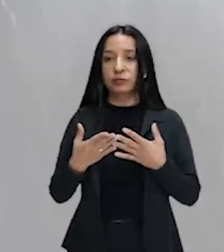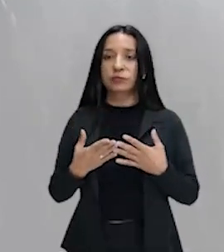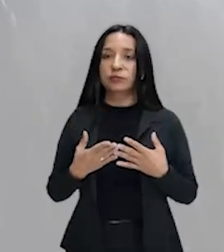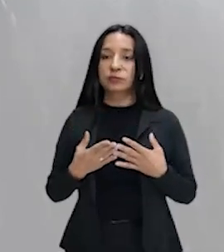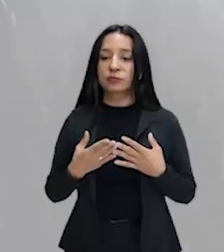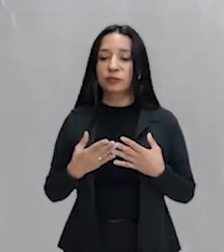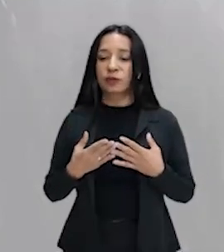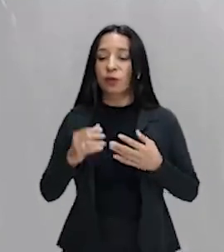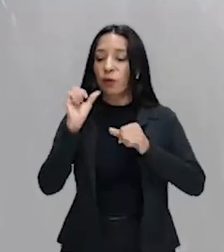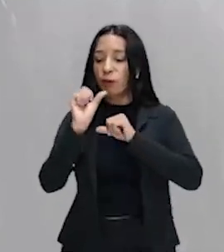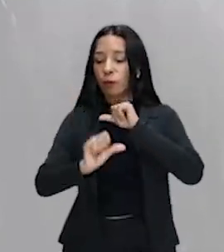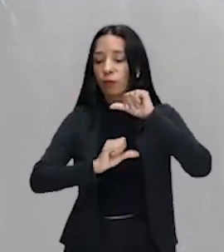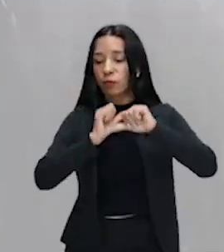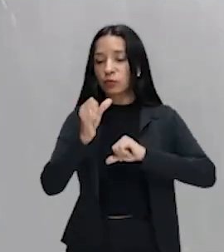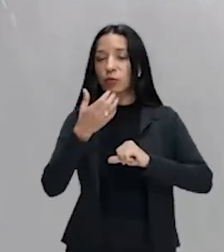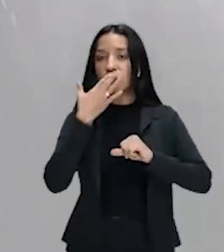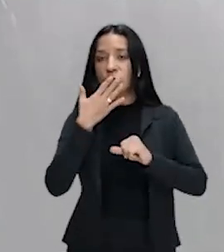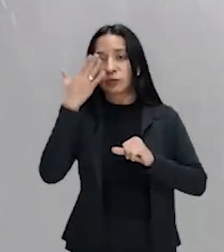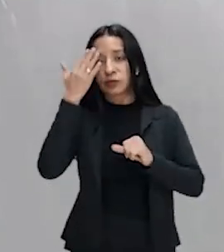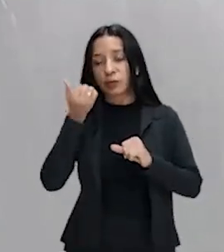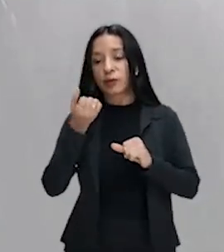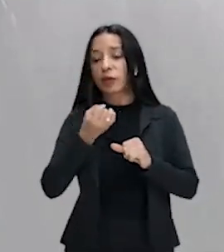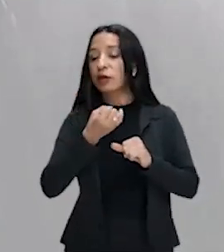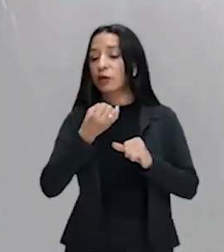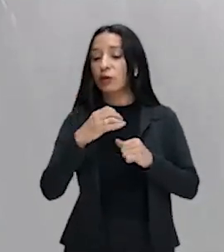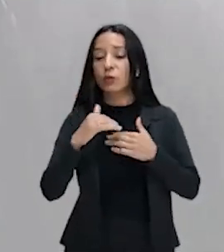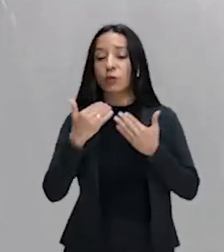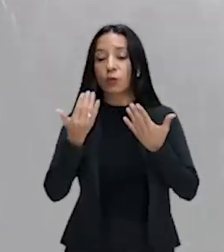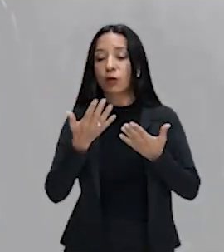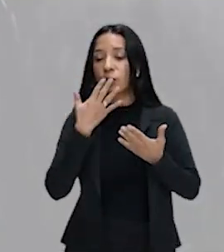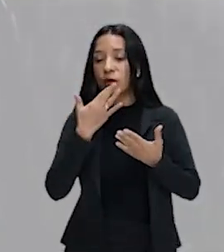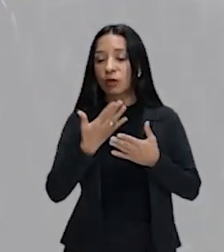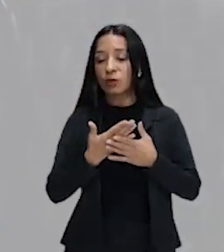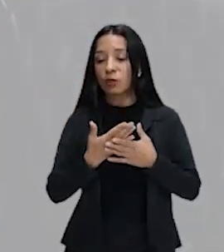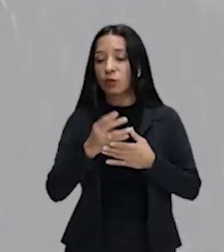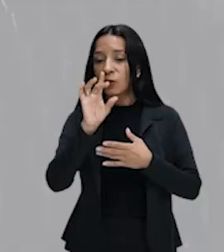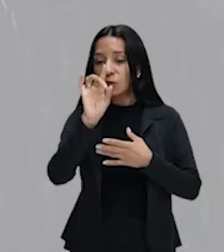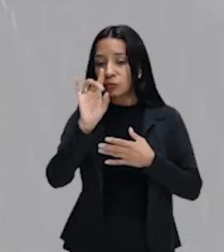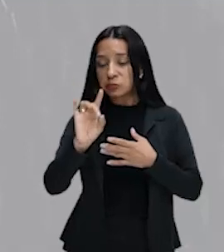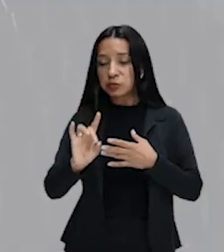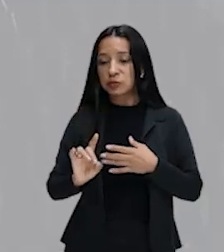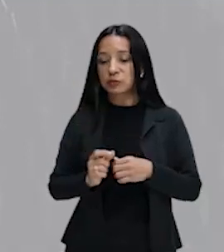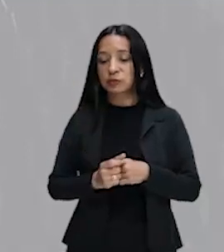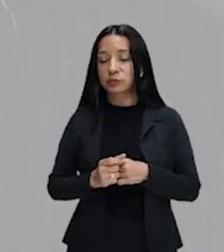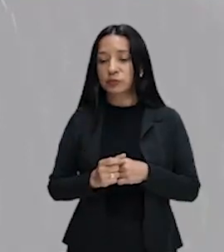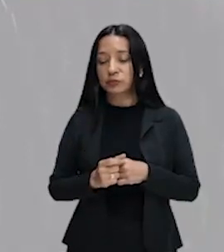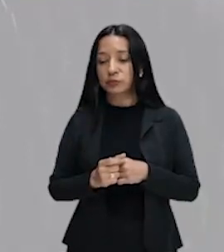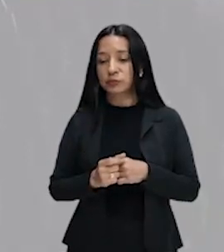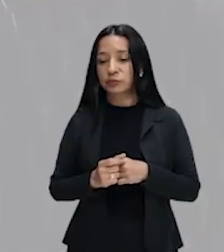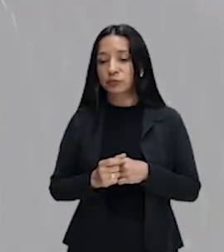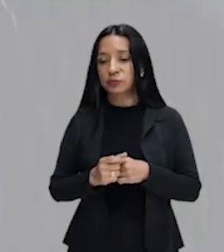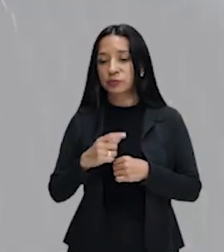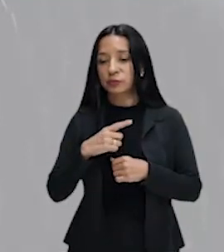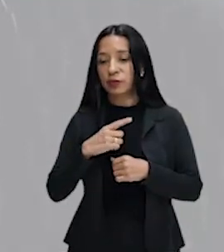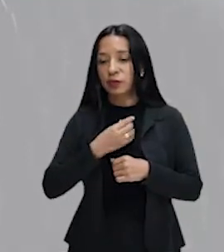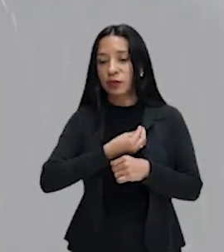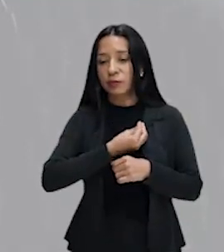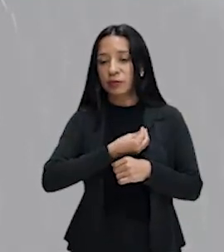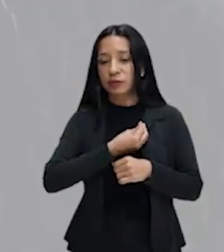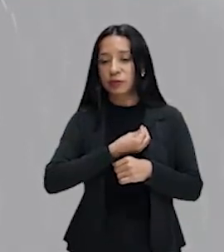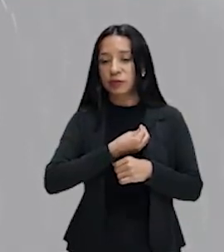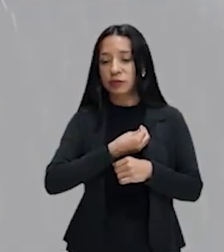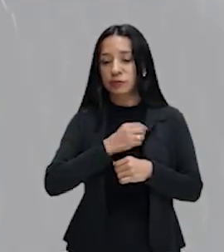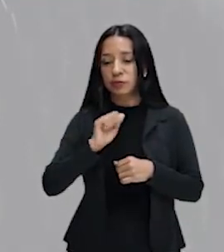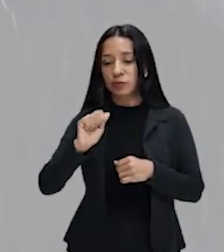mudei a cor, para a gente saber qual é a cor de cada um desses genótipos aqui. Veja, eu tenho presente o alelo